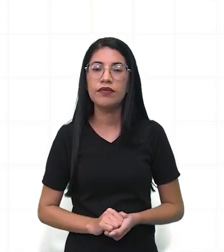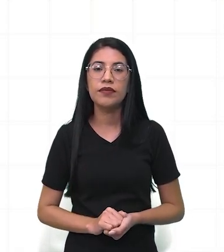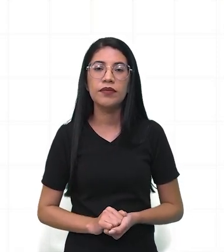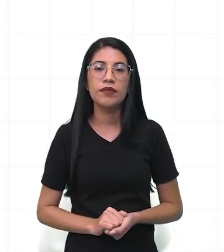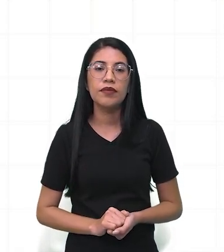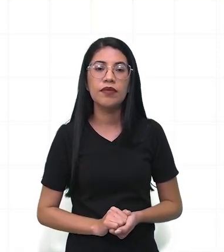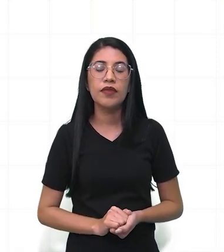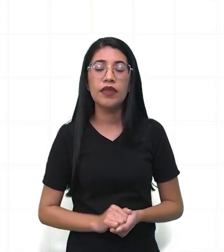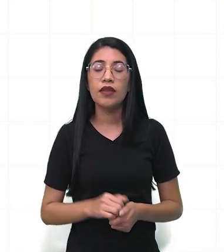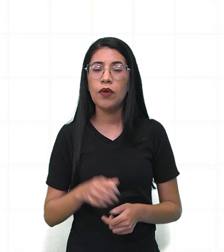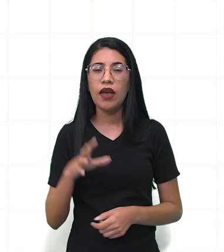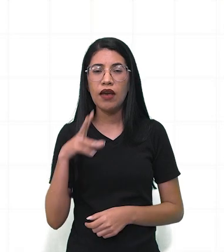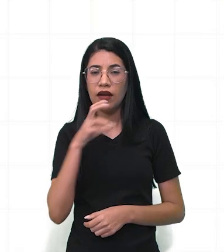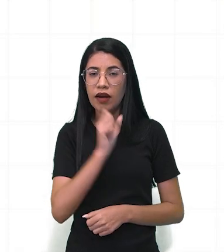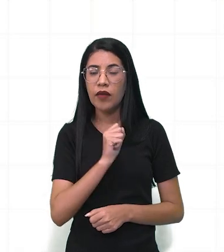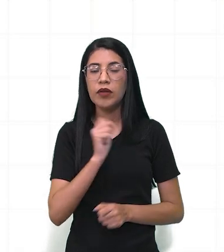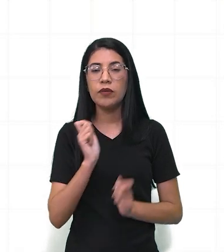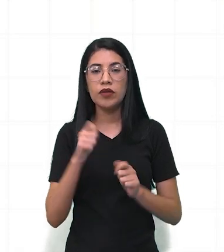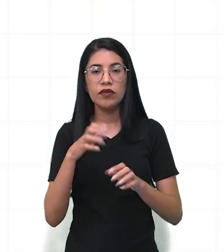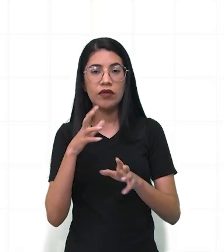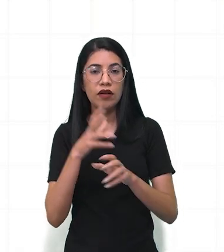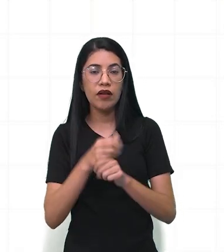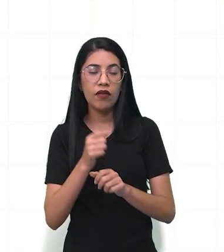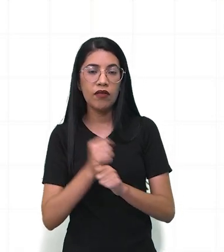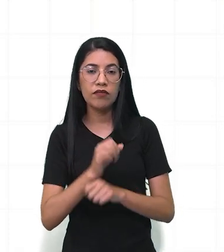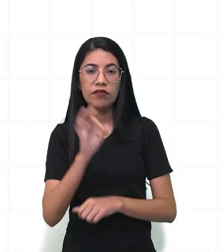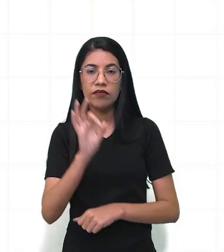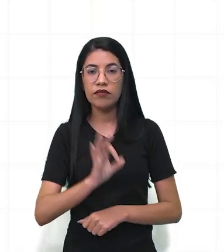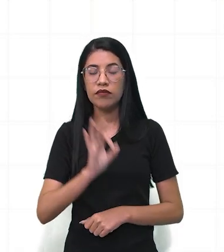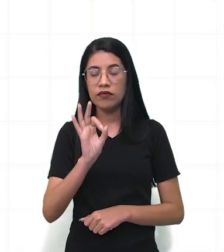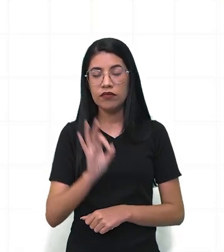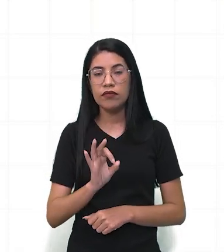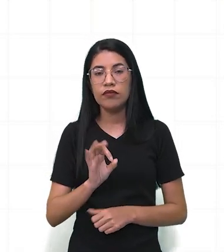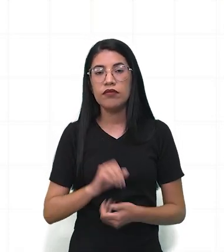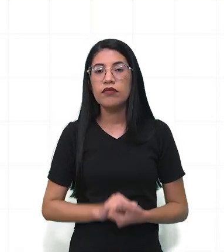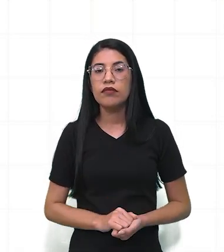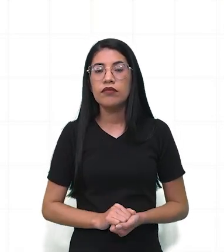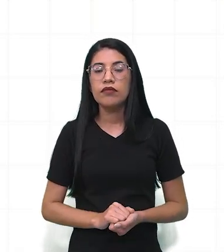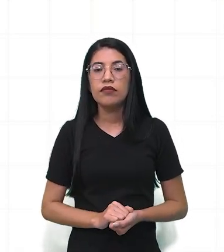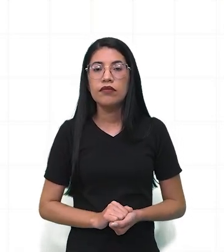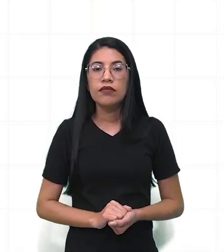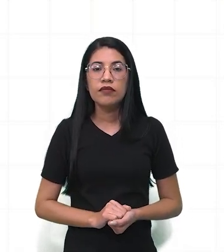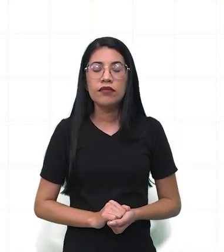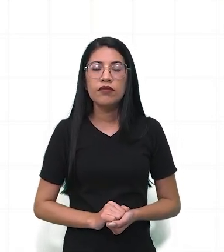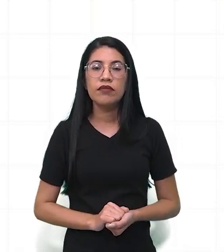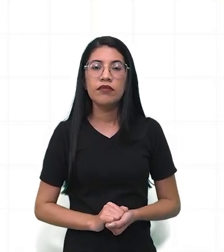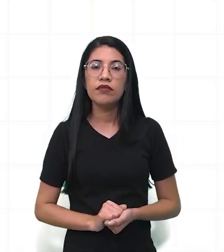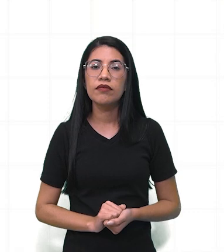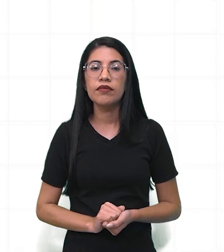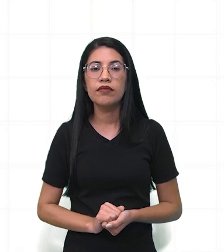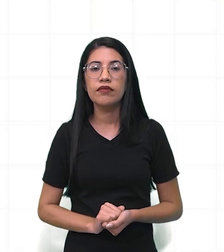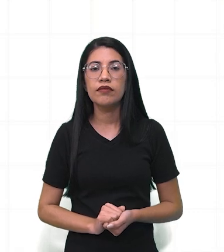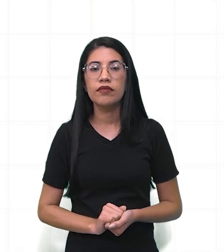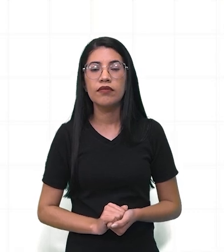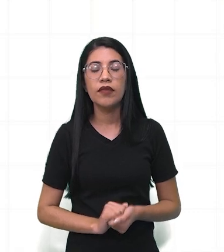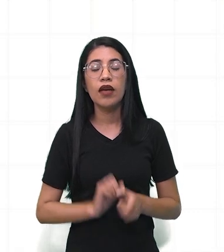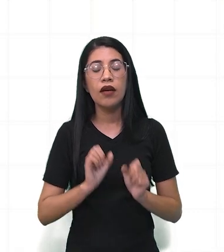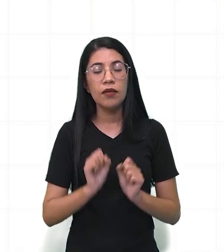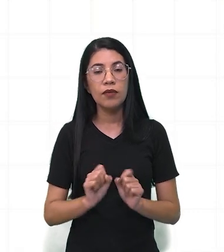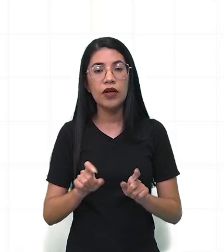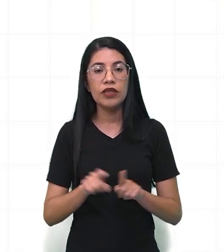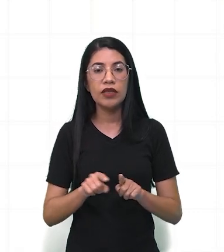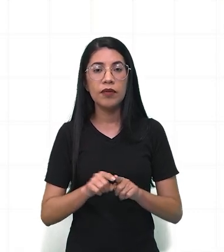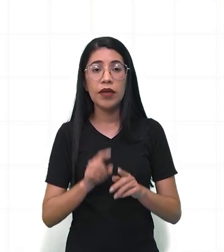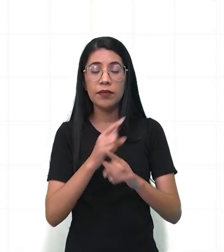você encontrar a porcentagem. Tá certo? Eu posso também fazer pela regra de 3. Tá? E